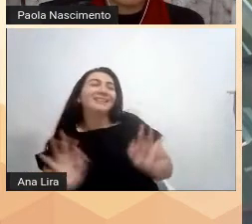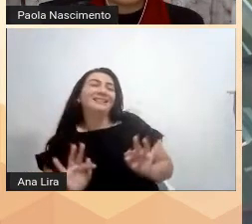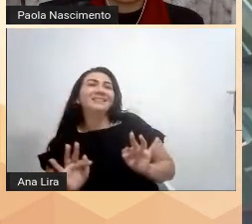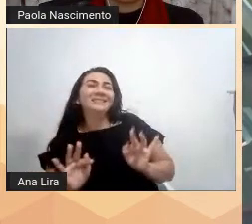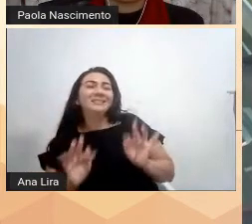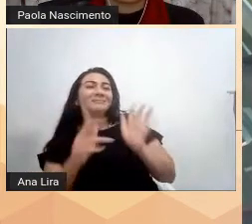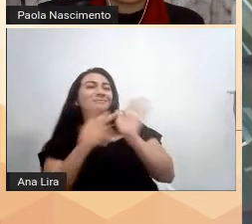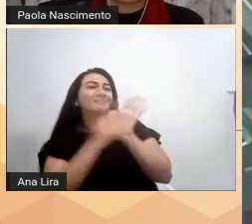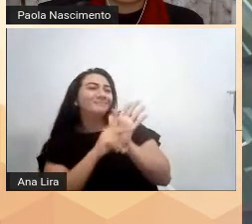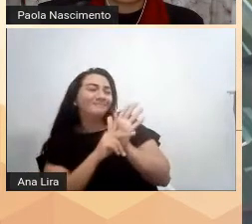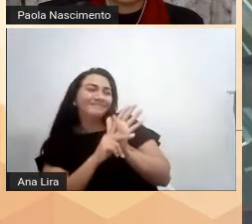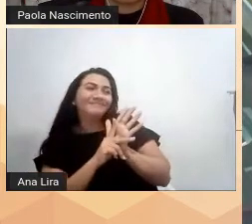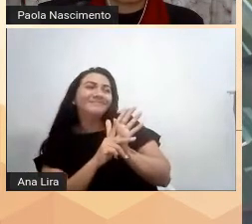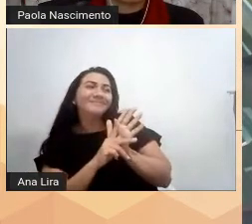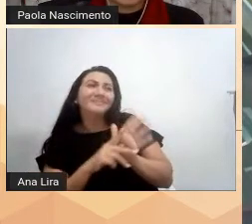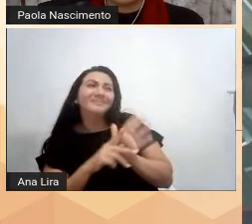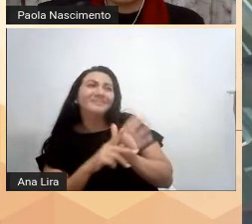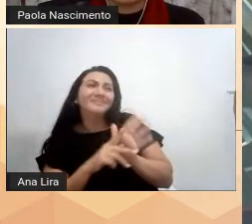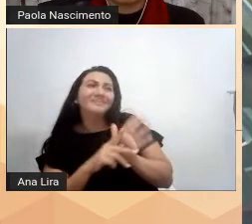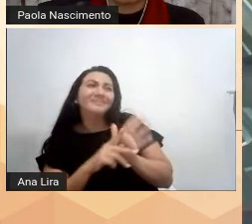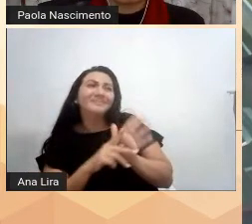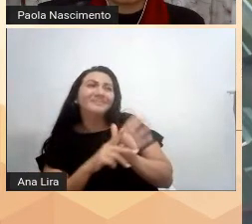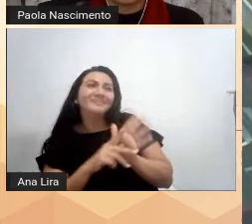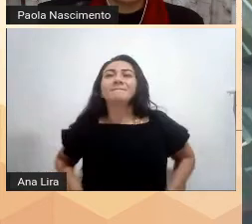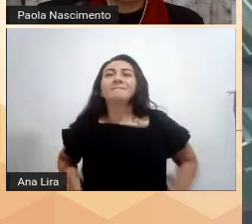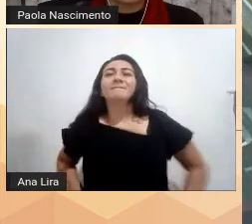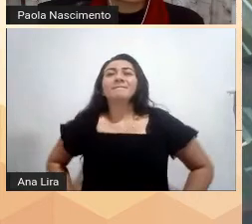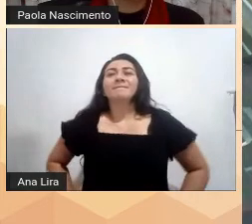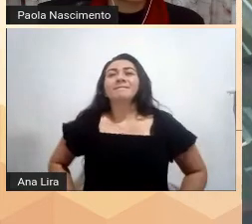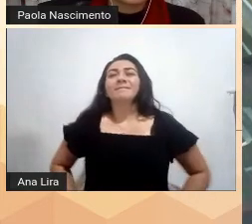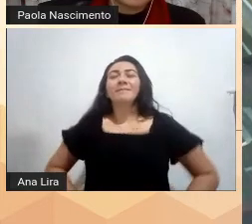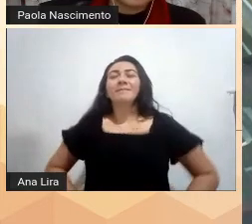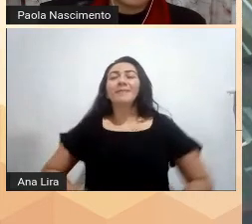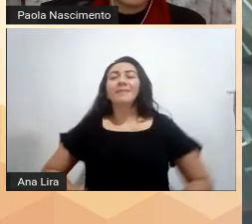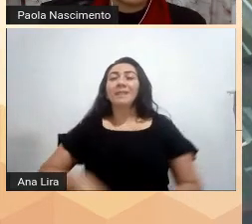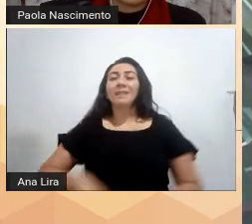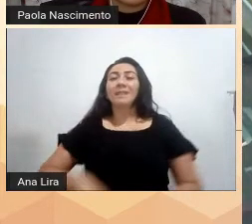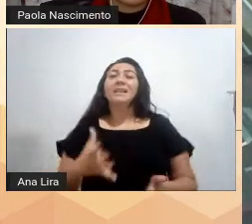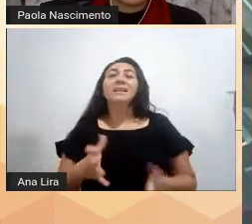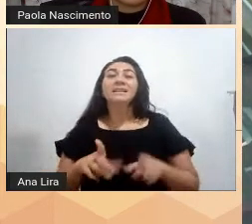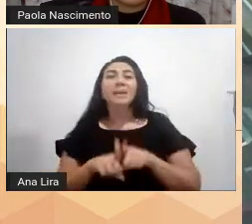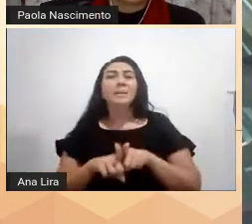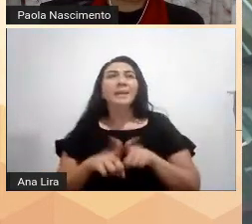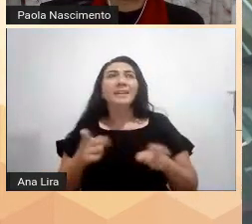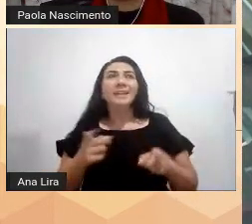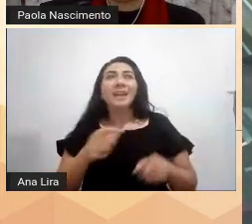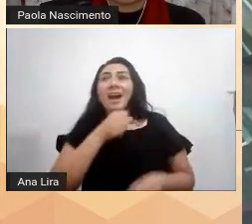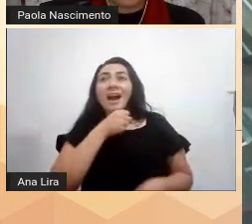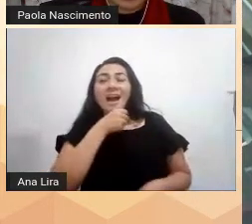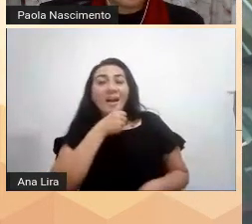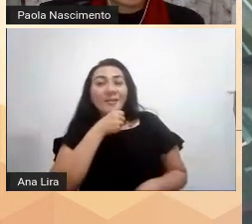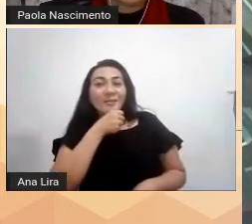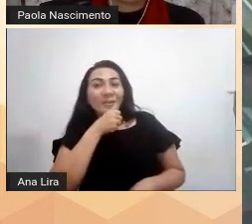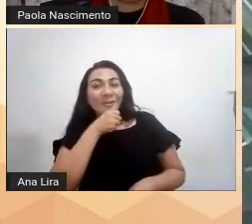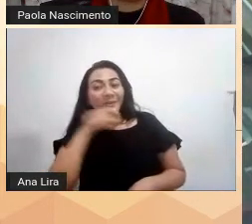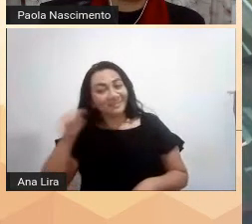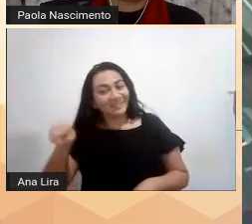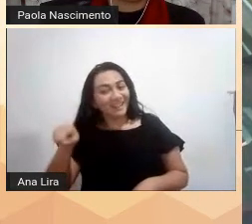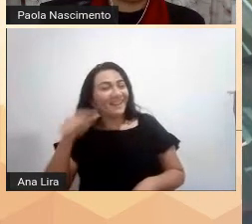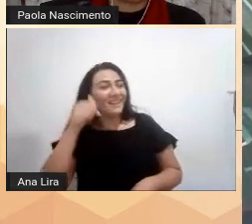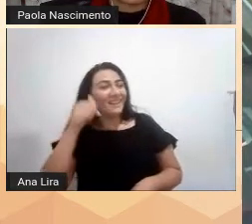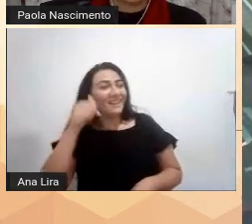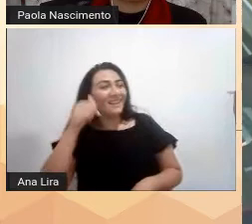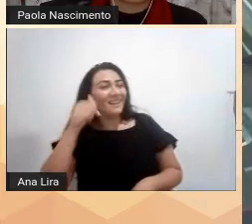uma avó que veio muito agradecida, agradecer pelo projeto, agradecer